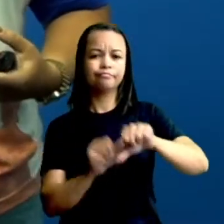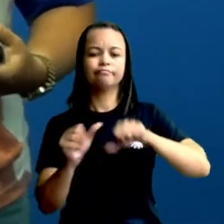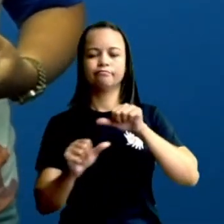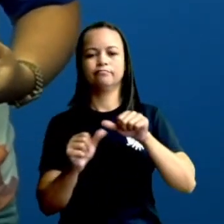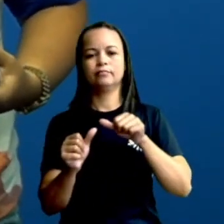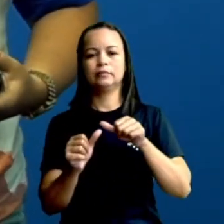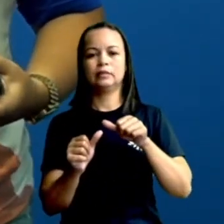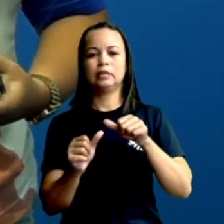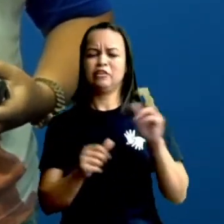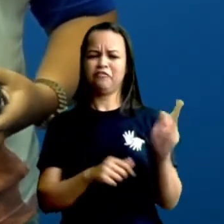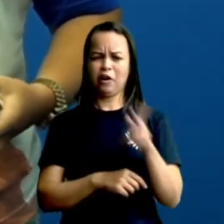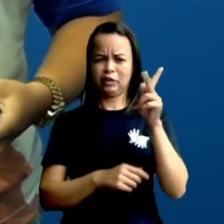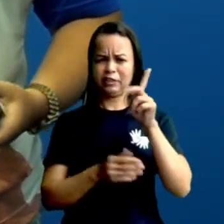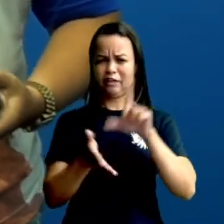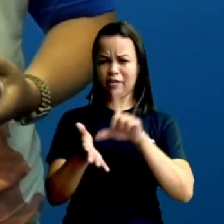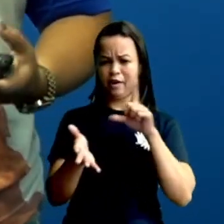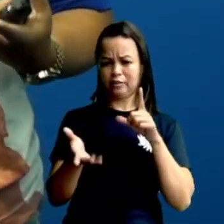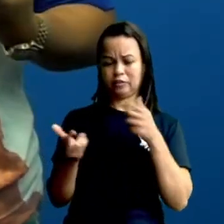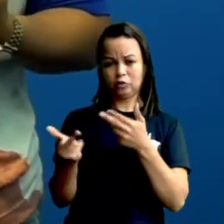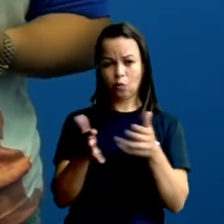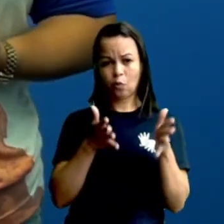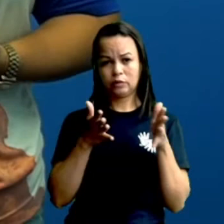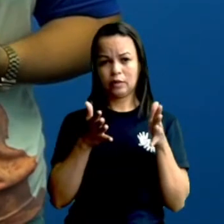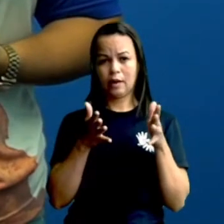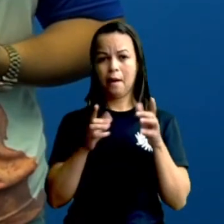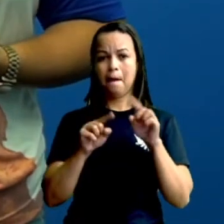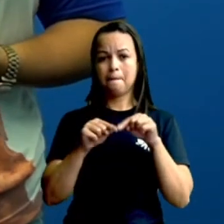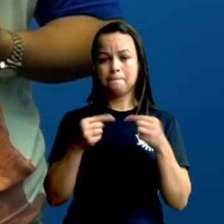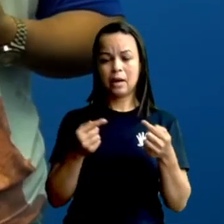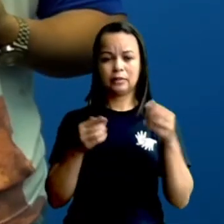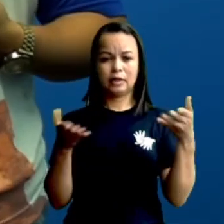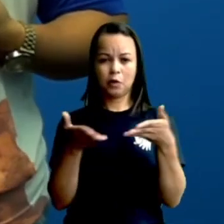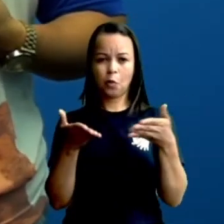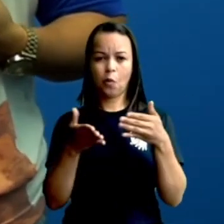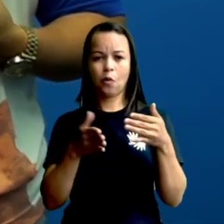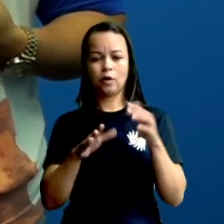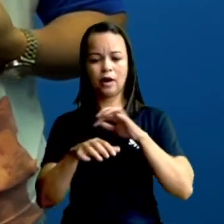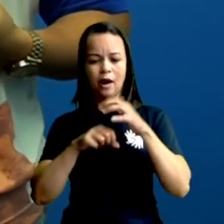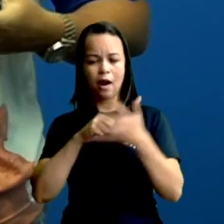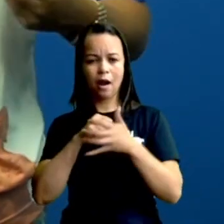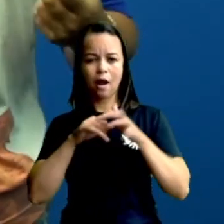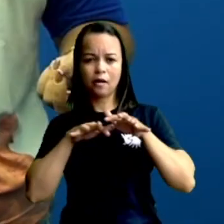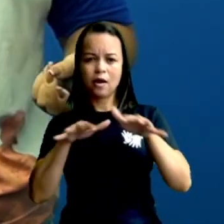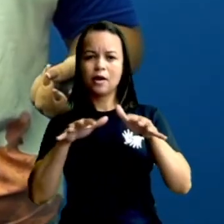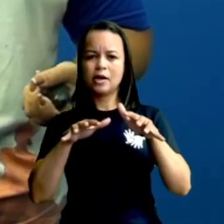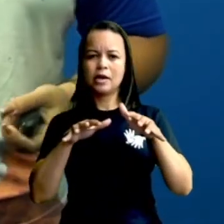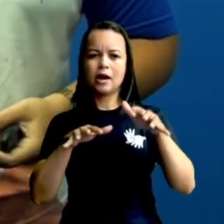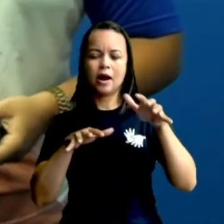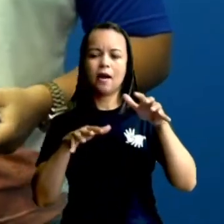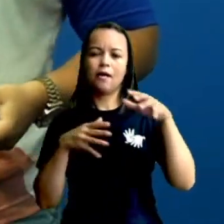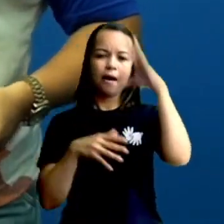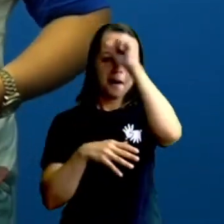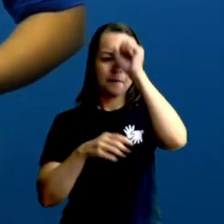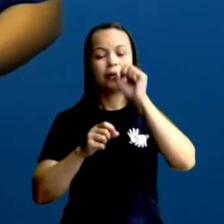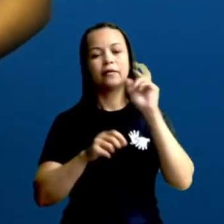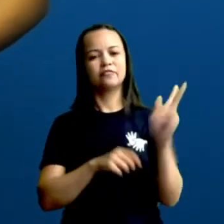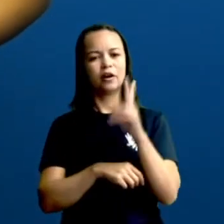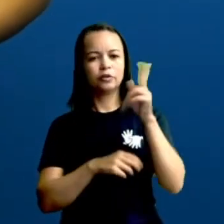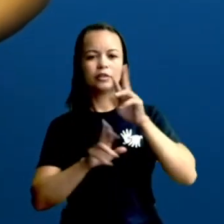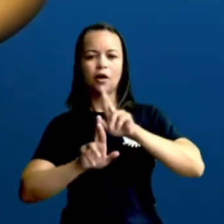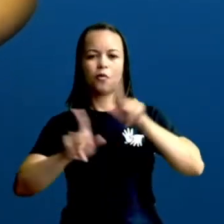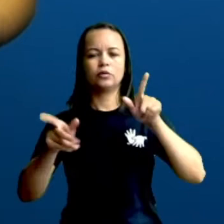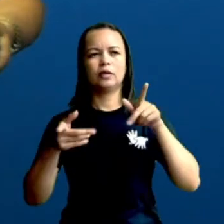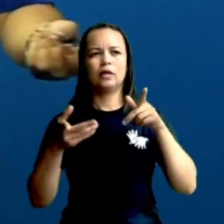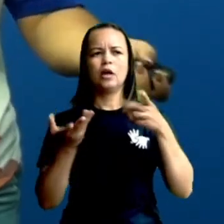gente valorizava umas coisas e após a pandemia a gente vai aprender a valorizar outras, né? A gente descobriu que a gente hoje pode estar